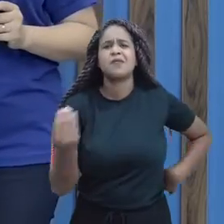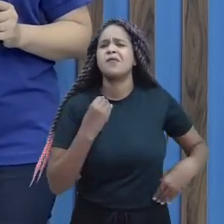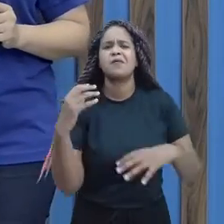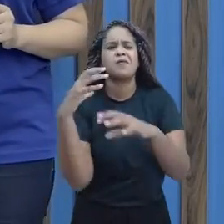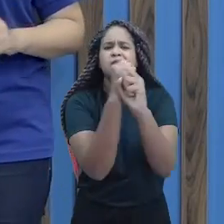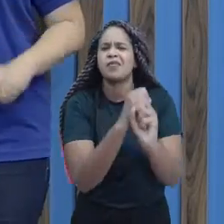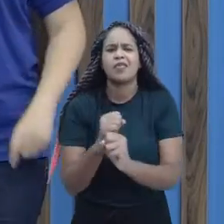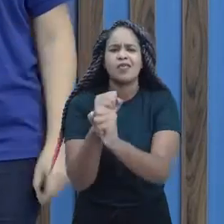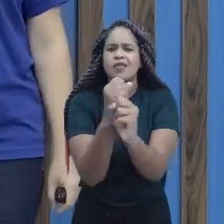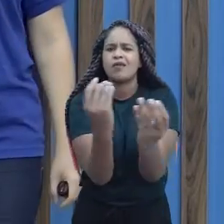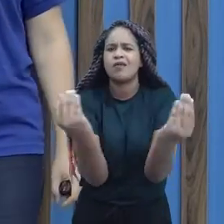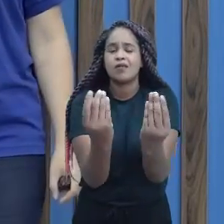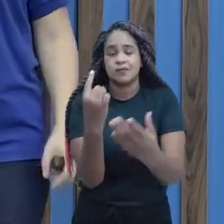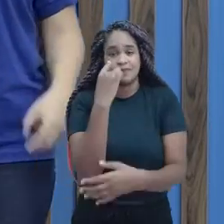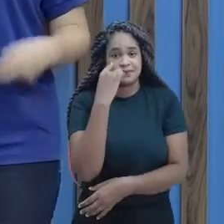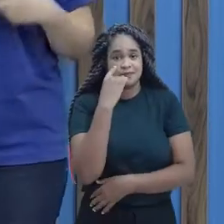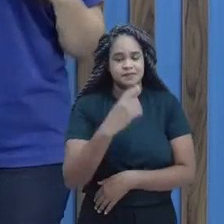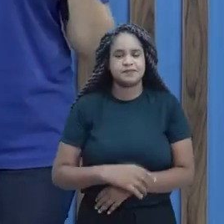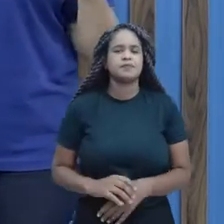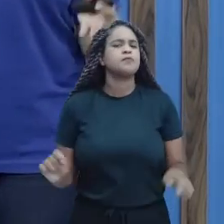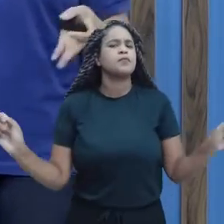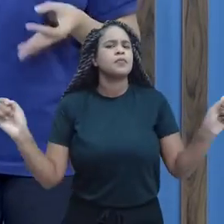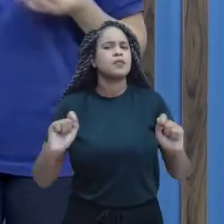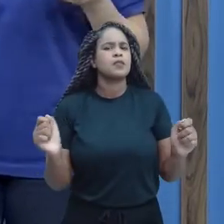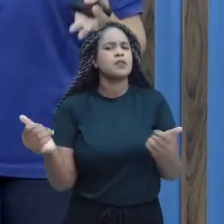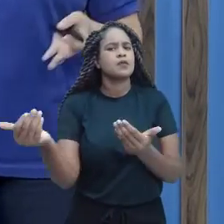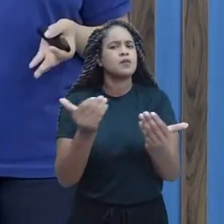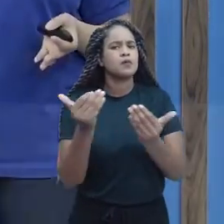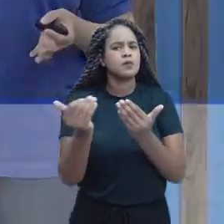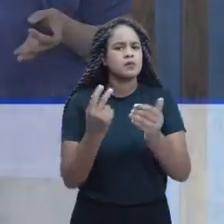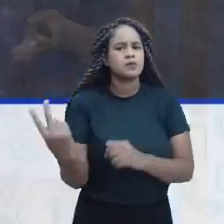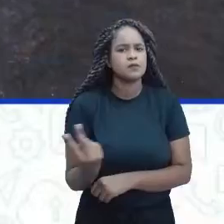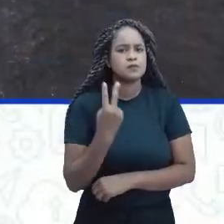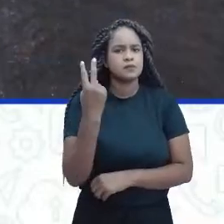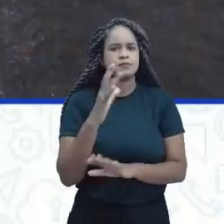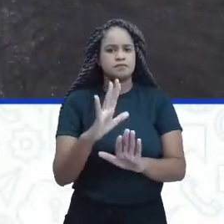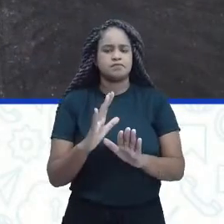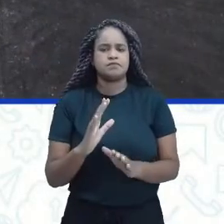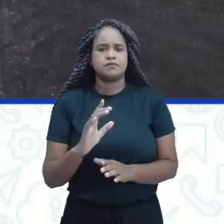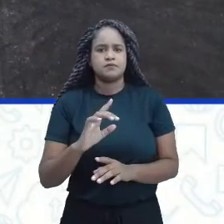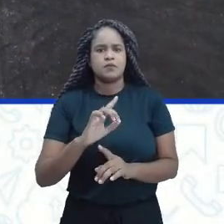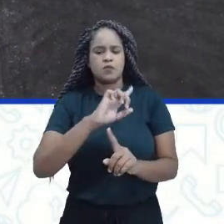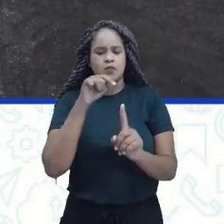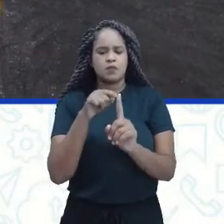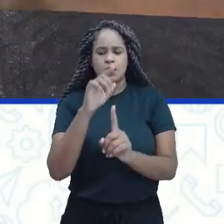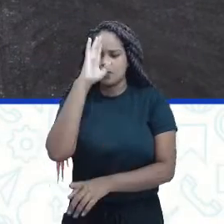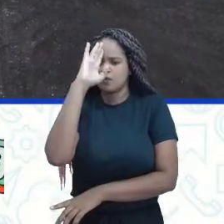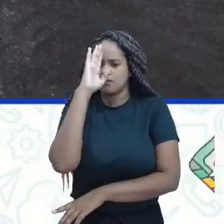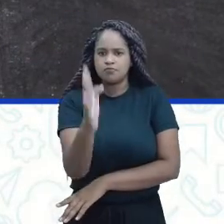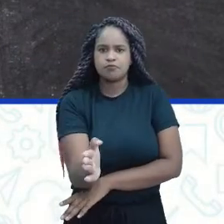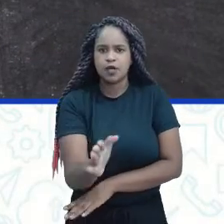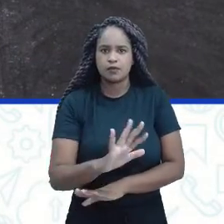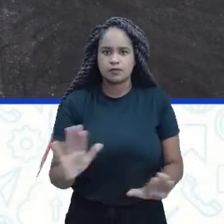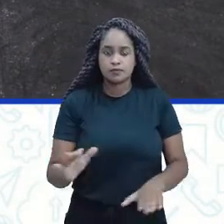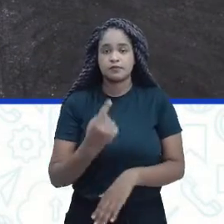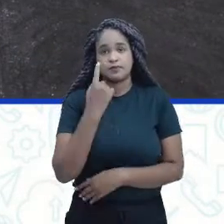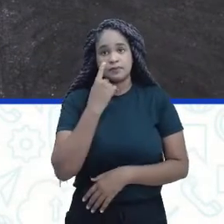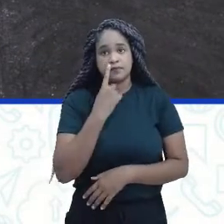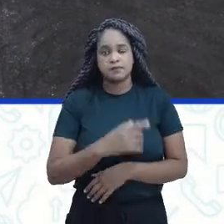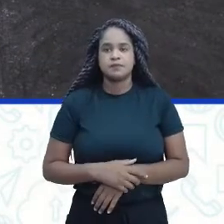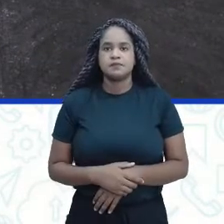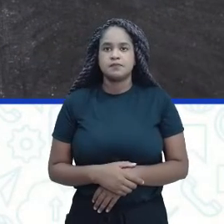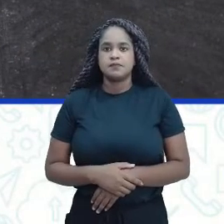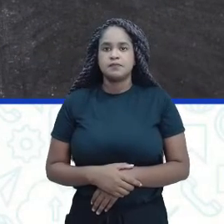esse cálculo? Será que dava para a gente comparar esses valores de maneira mais objetiva? Então, inicialmente a